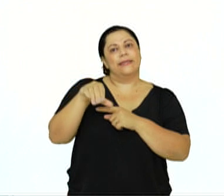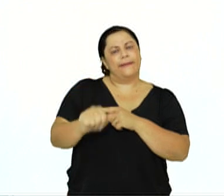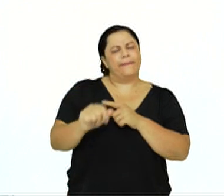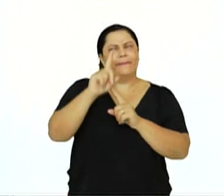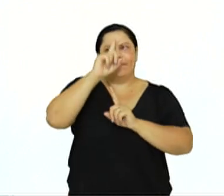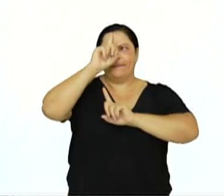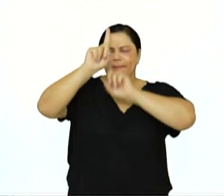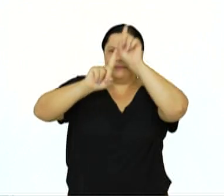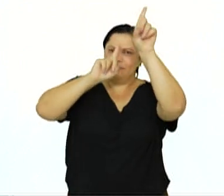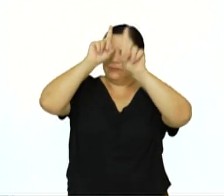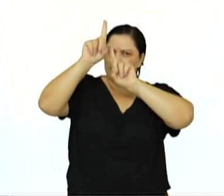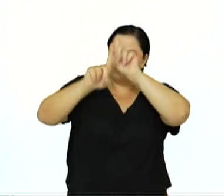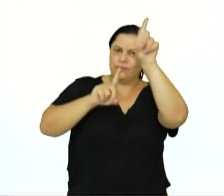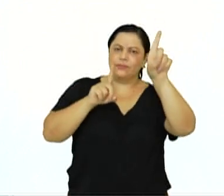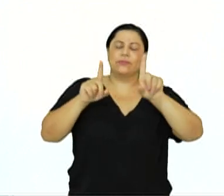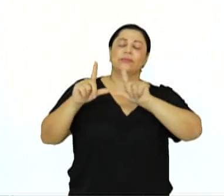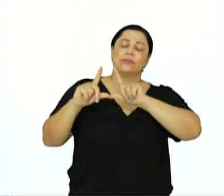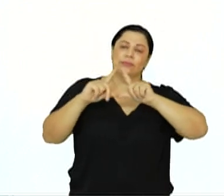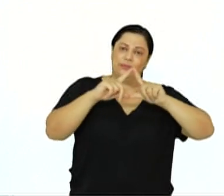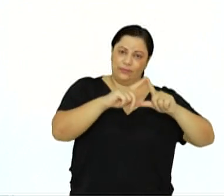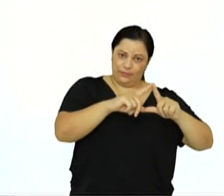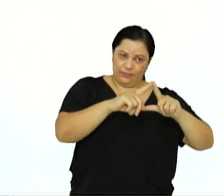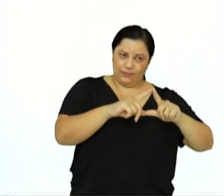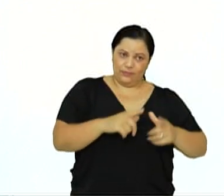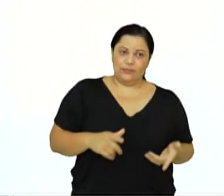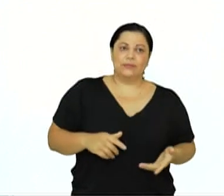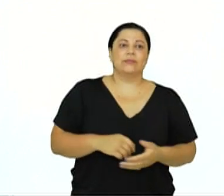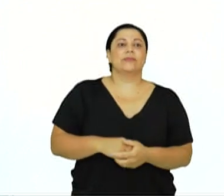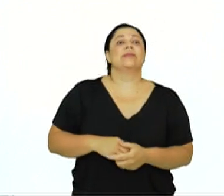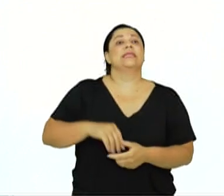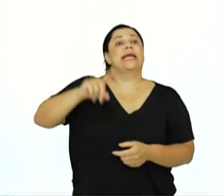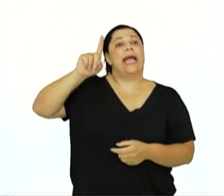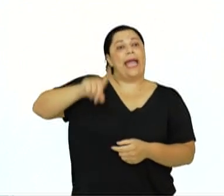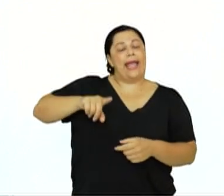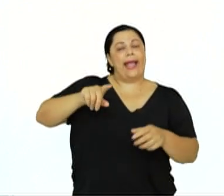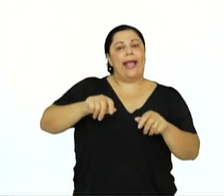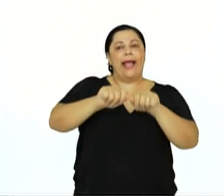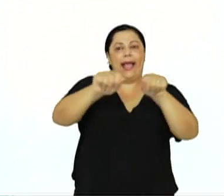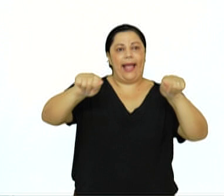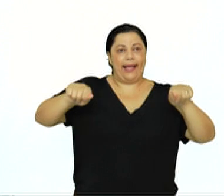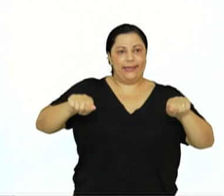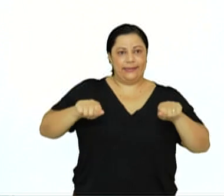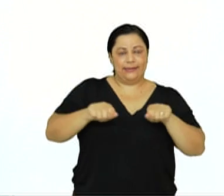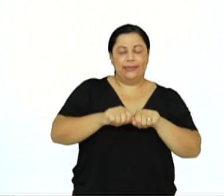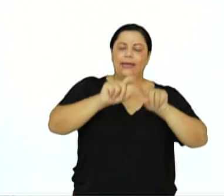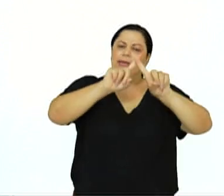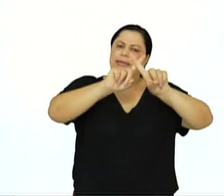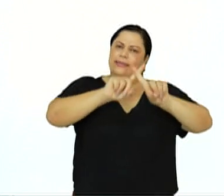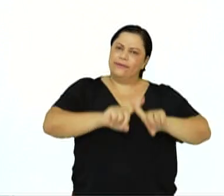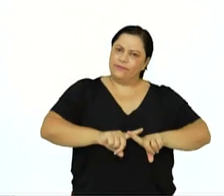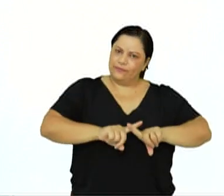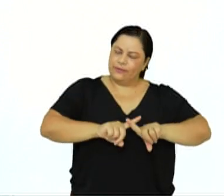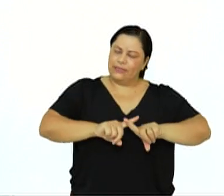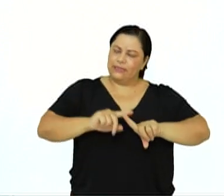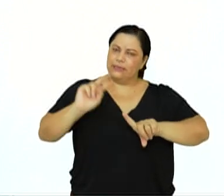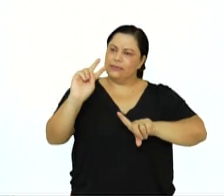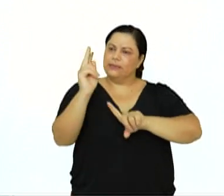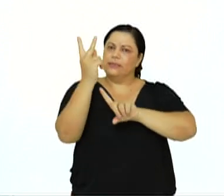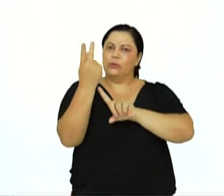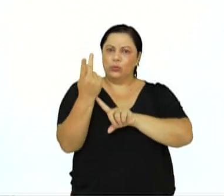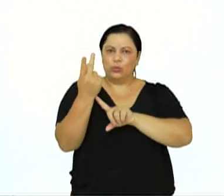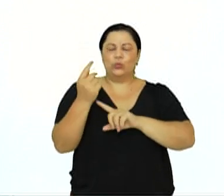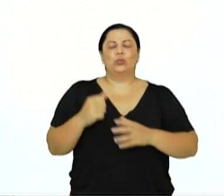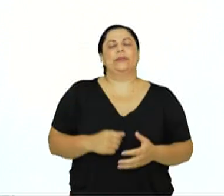ideia exatamente da pirâmide. O volume do prisma é o quê? Área da base vezes a altura. Se o prisma